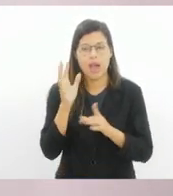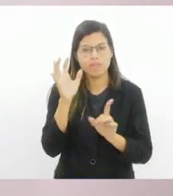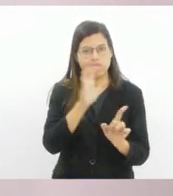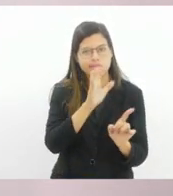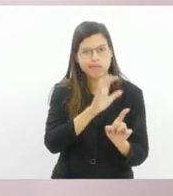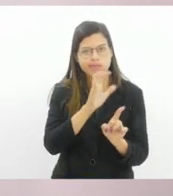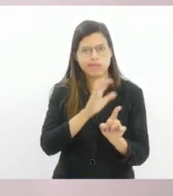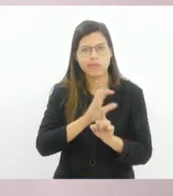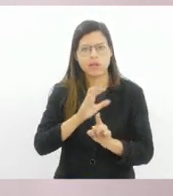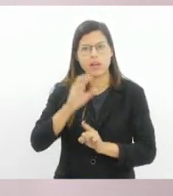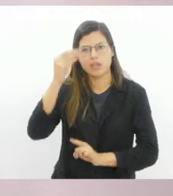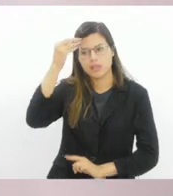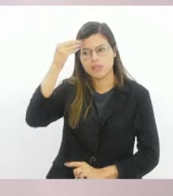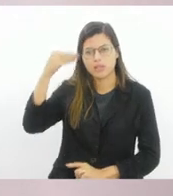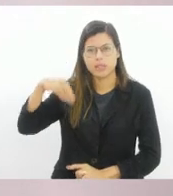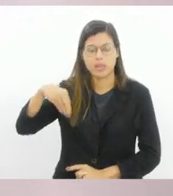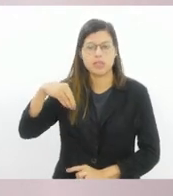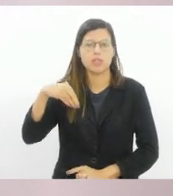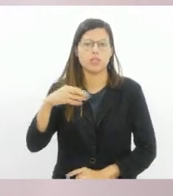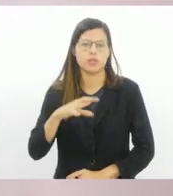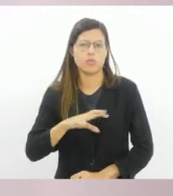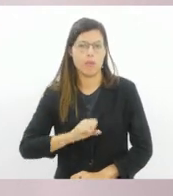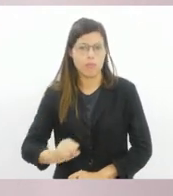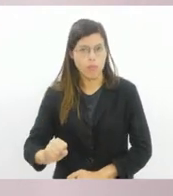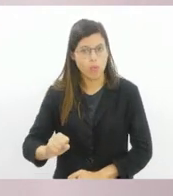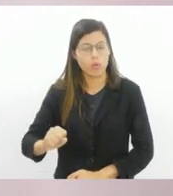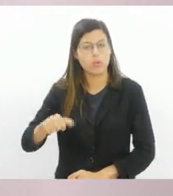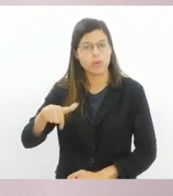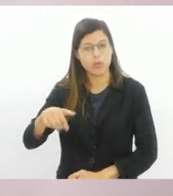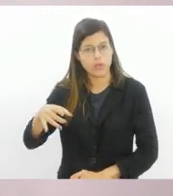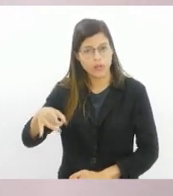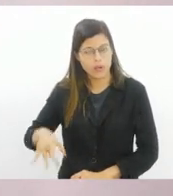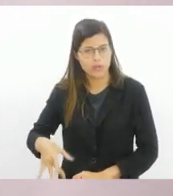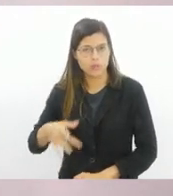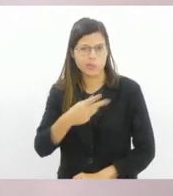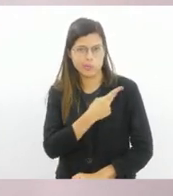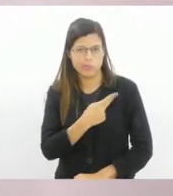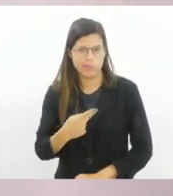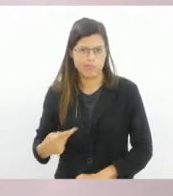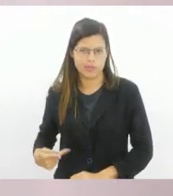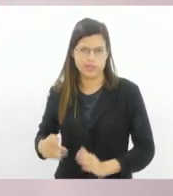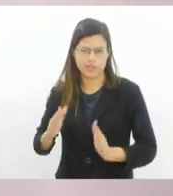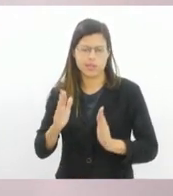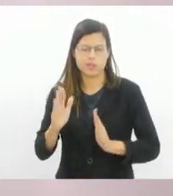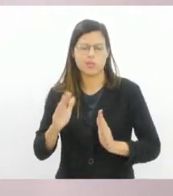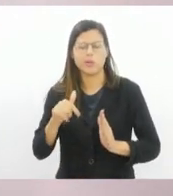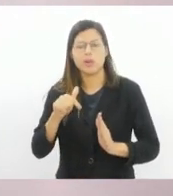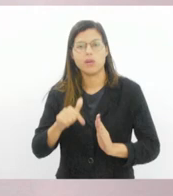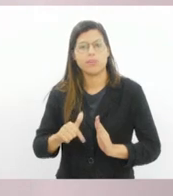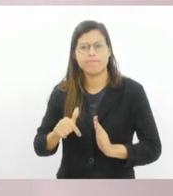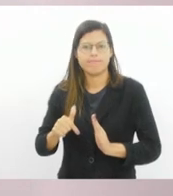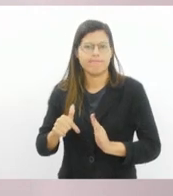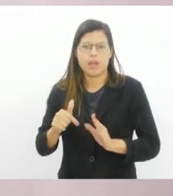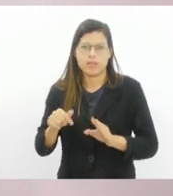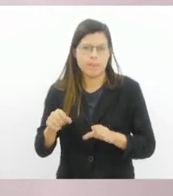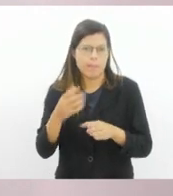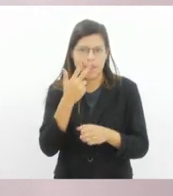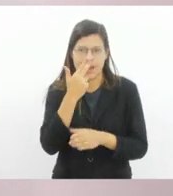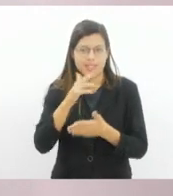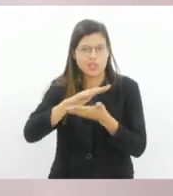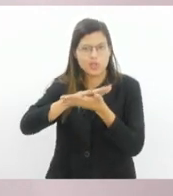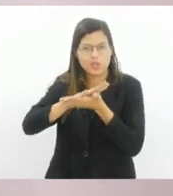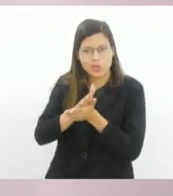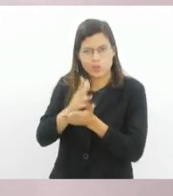aborto. Então, a gente viu que o último governo desmontou qualquer política nacional com